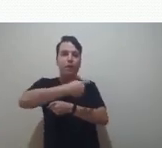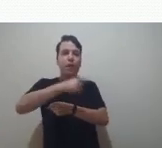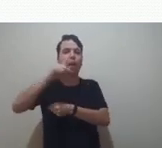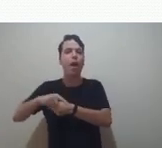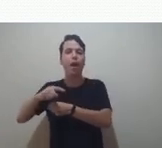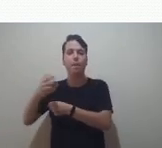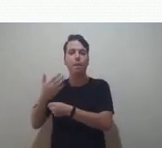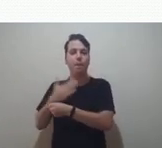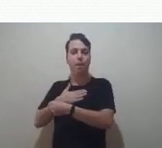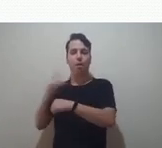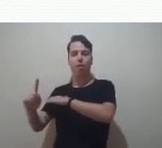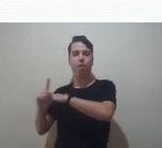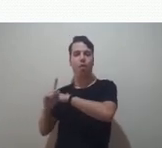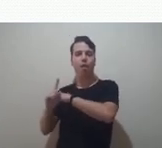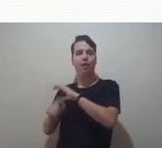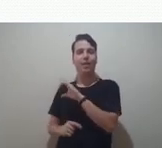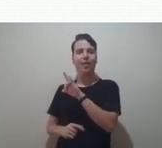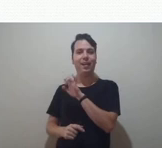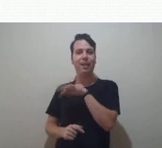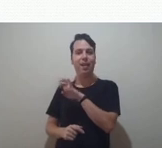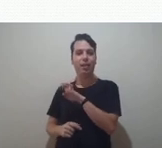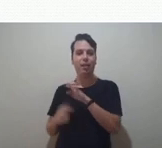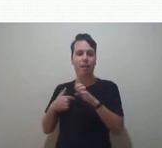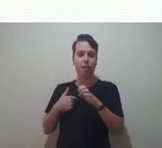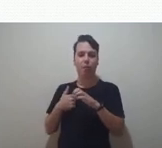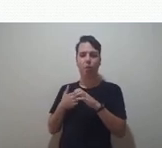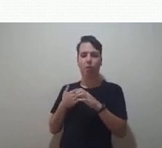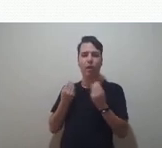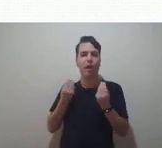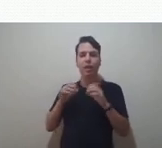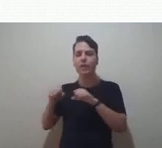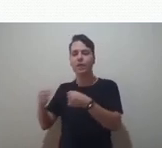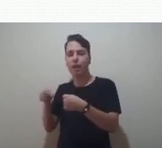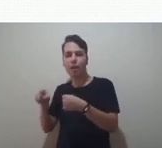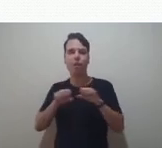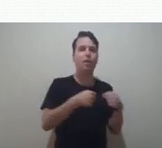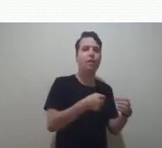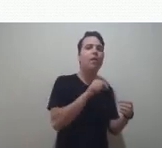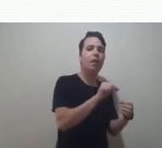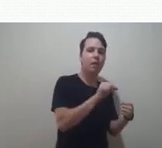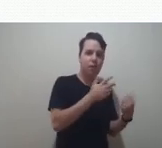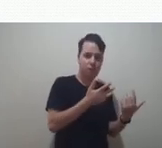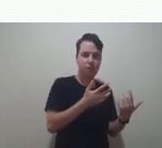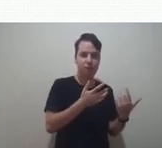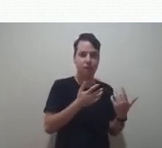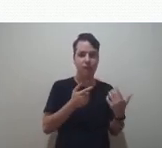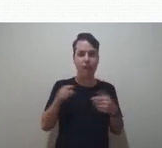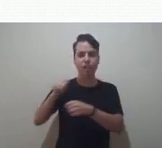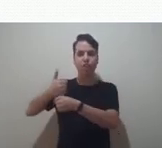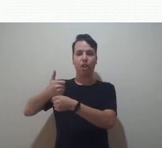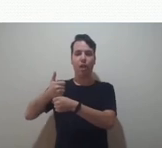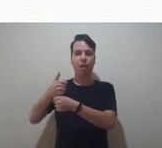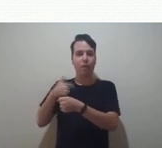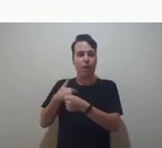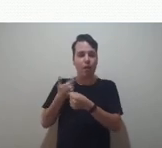em dúvida porque ele acha que ele tem um compromisso com relação ao cliente dele, né? Ou seja, o tutor que está